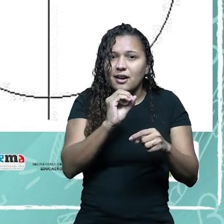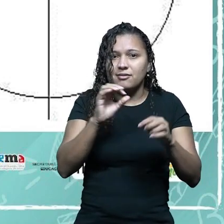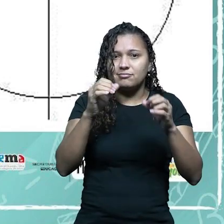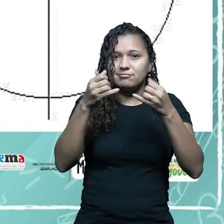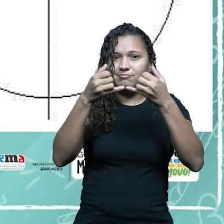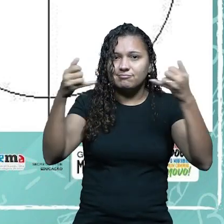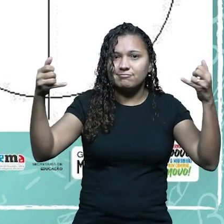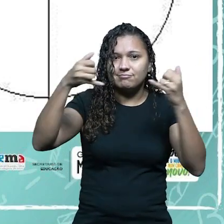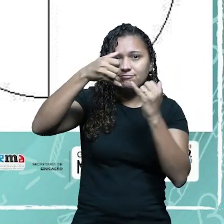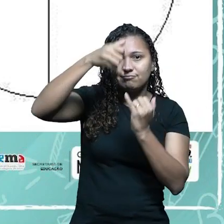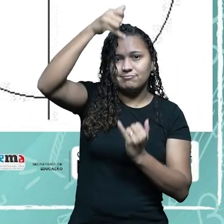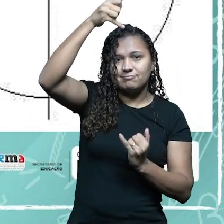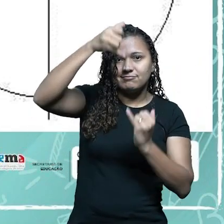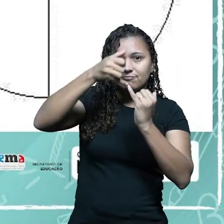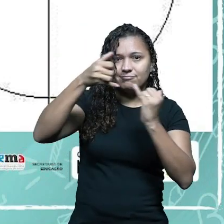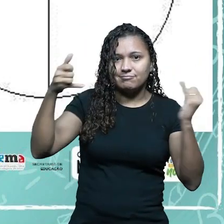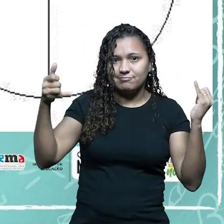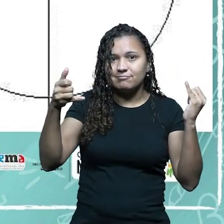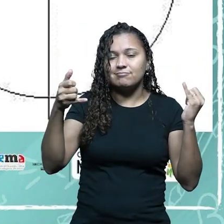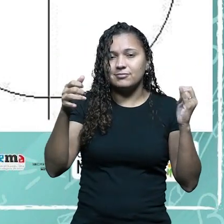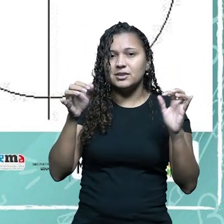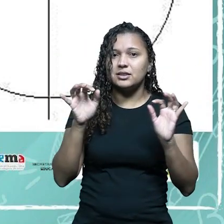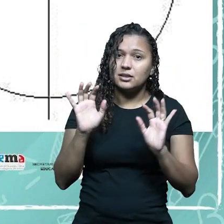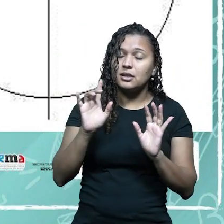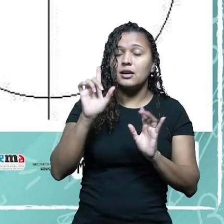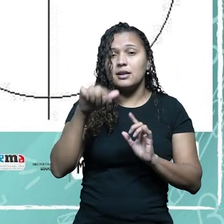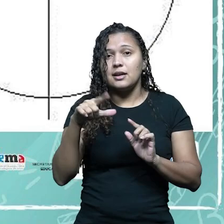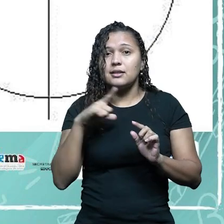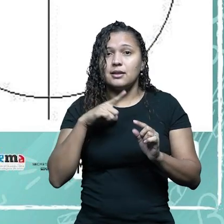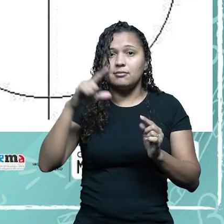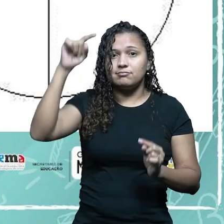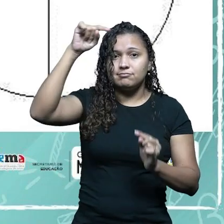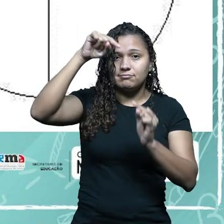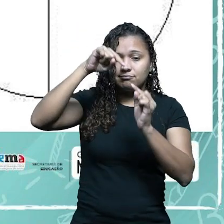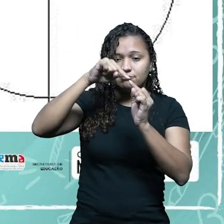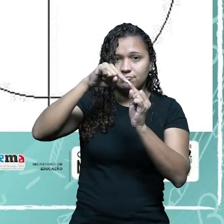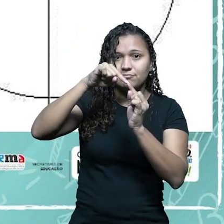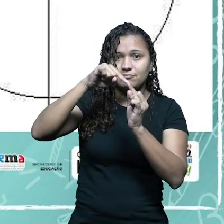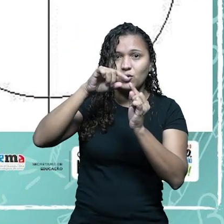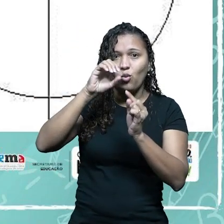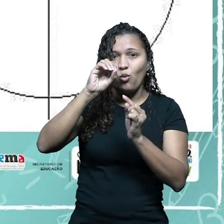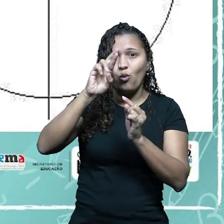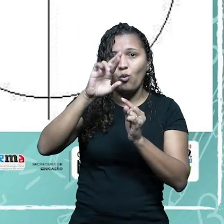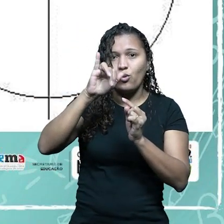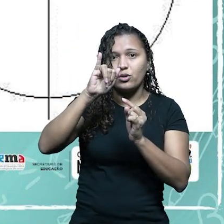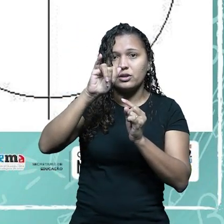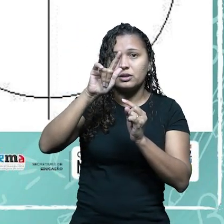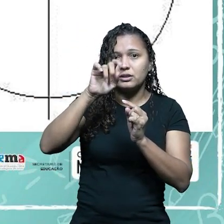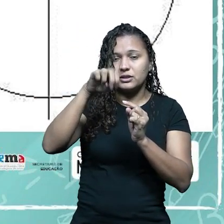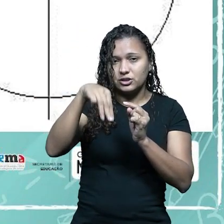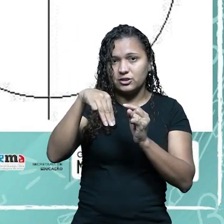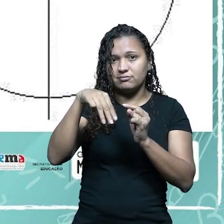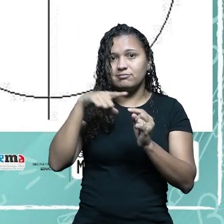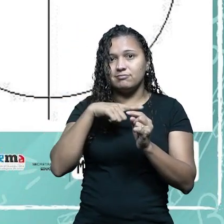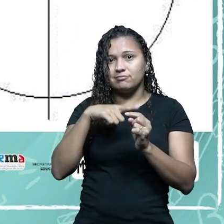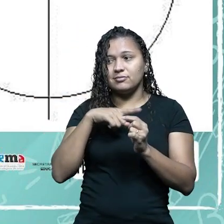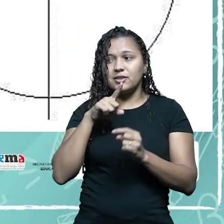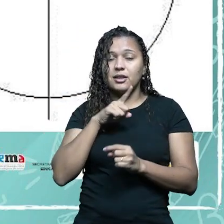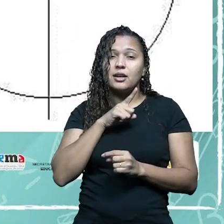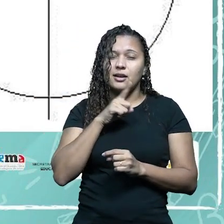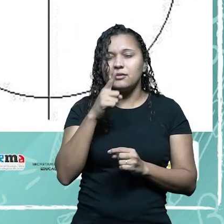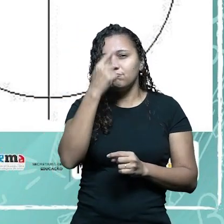ordenadas perpendiculares uma à outra e se encontrando no ponto de origem. Aqui nós temos a